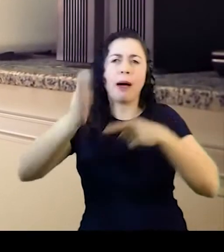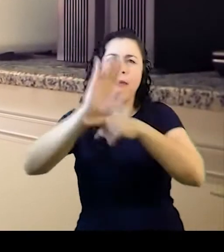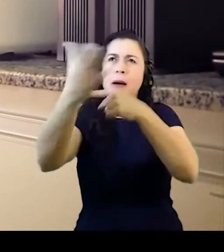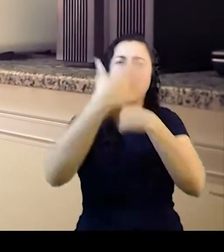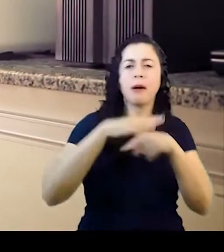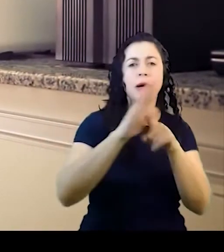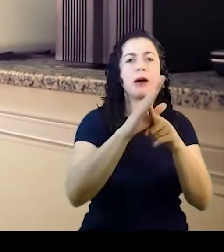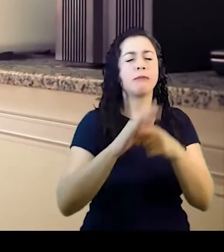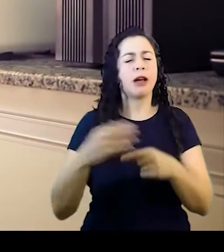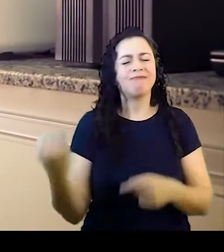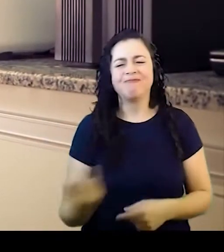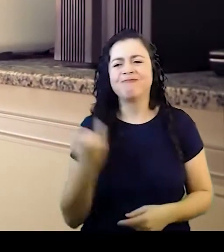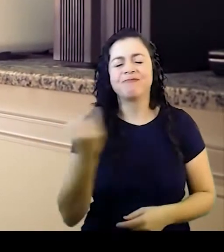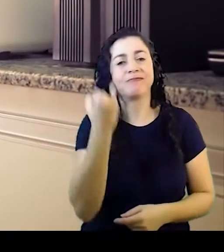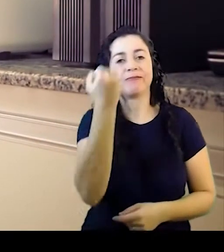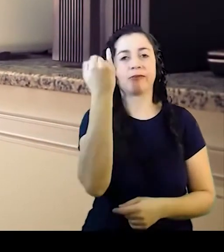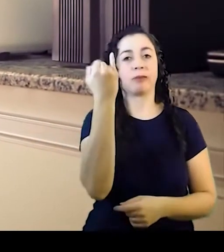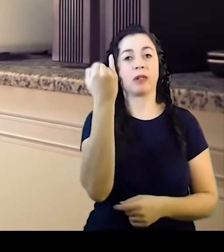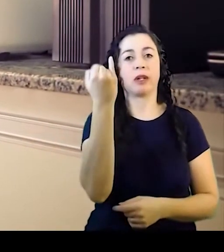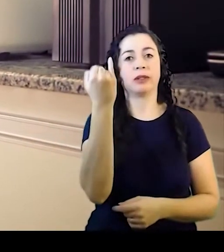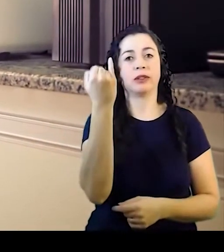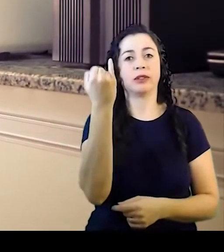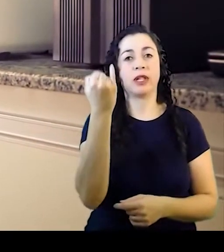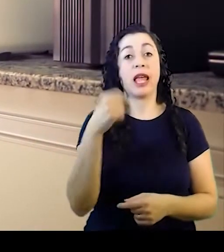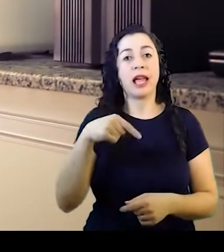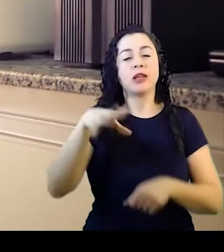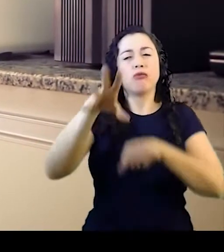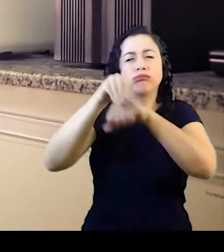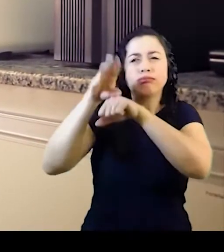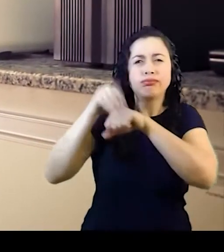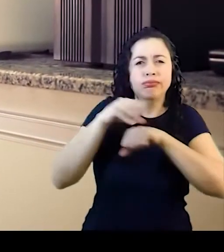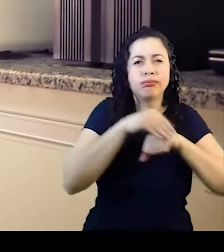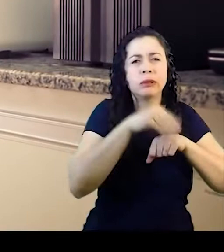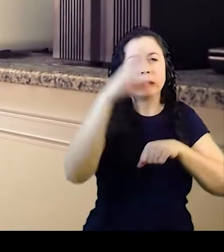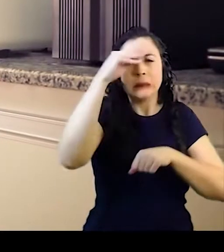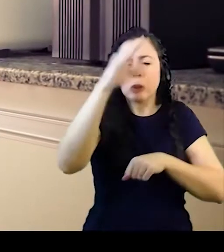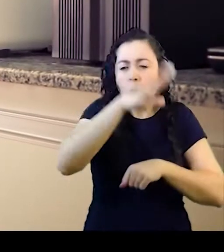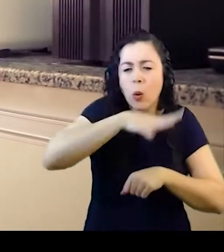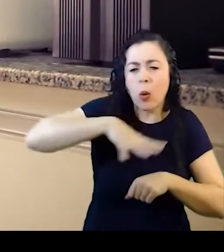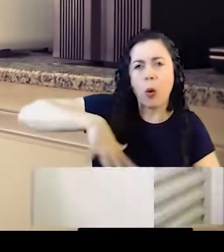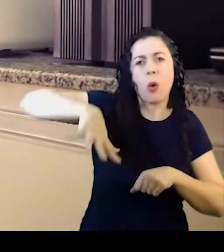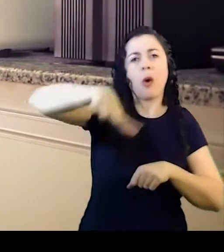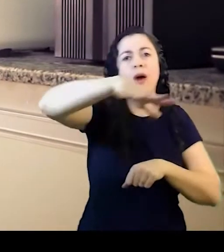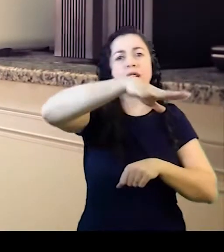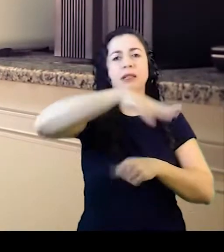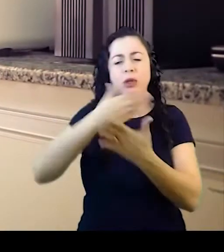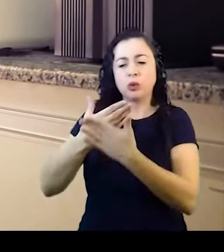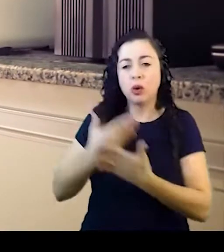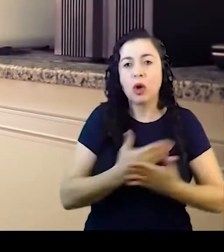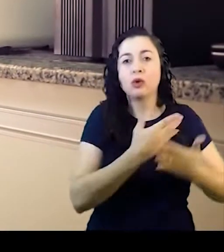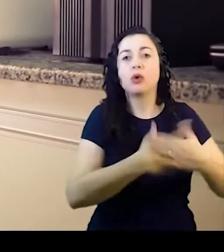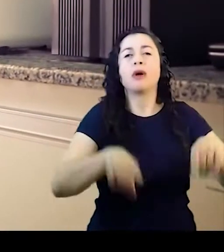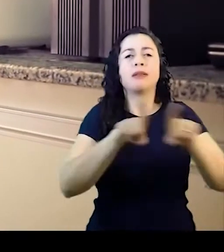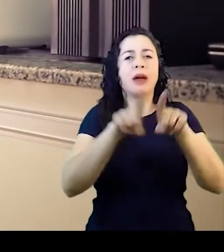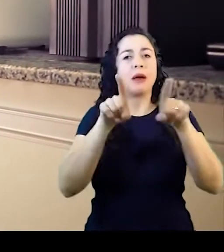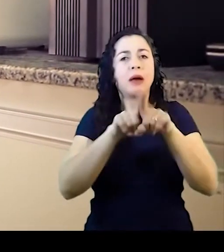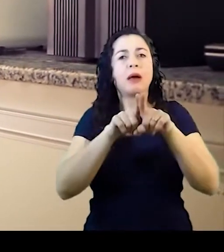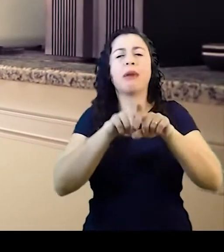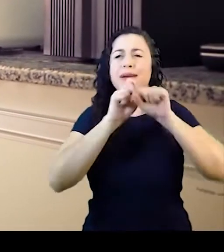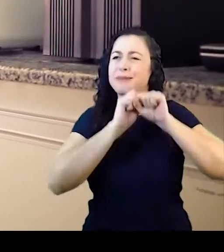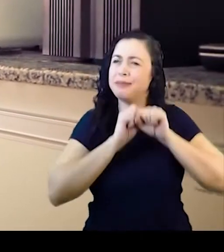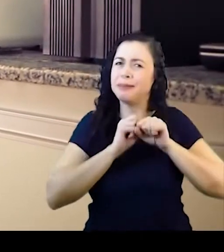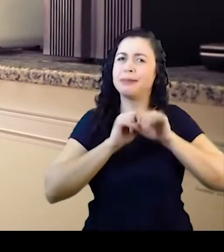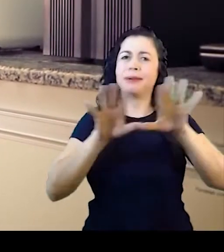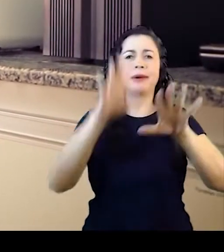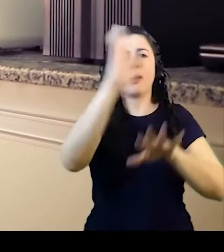essencial para que esse conhecimento, né, e esses estudos possam ser levados também para todos os cantos